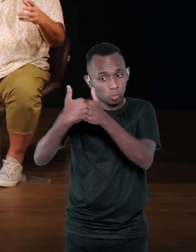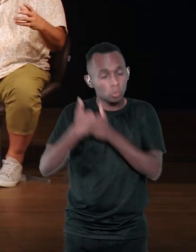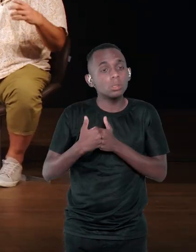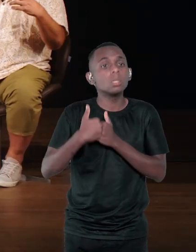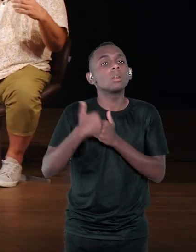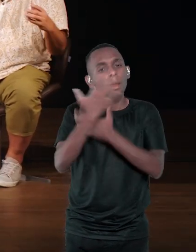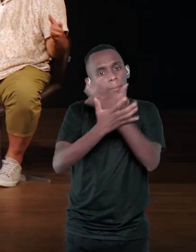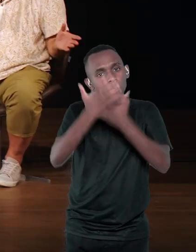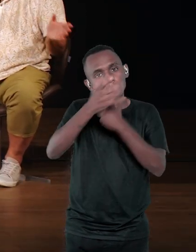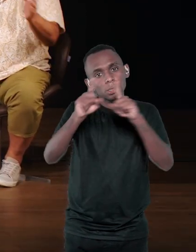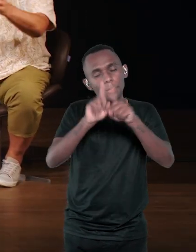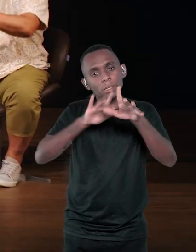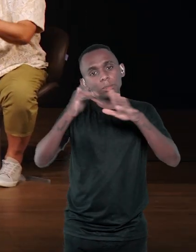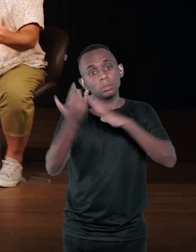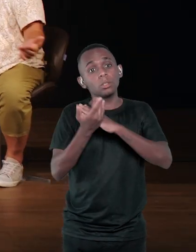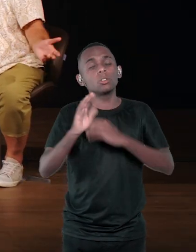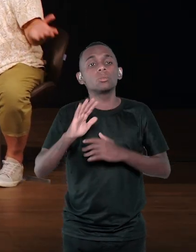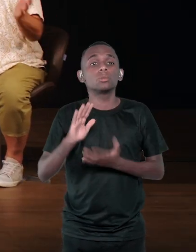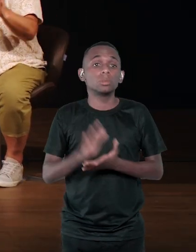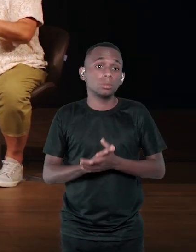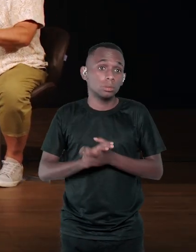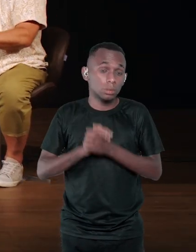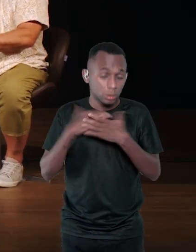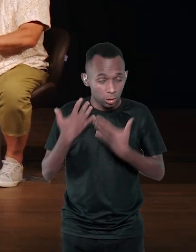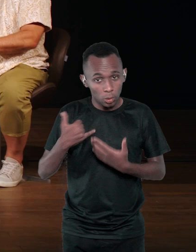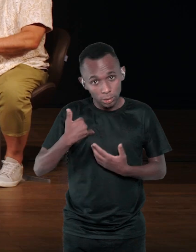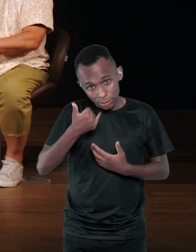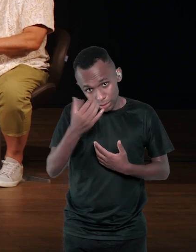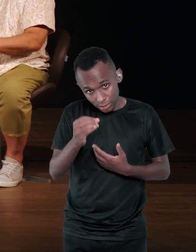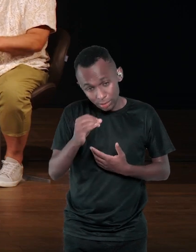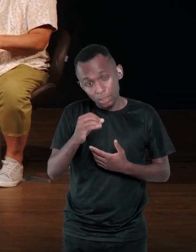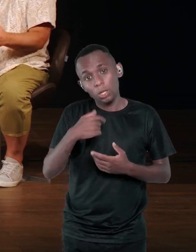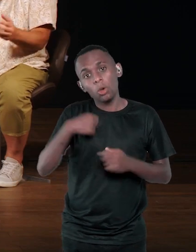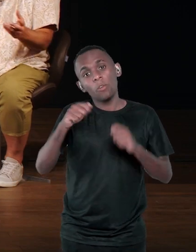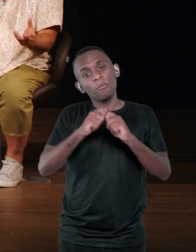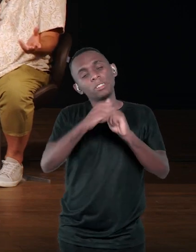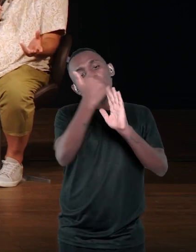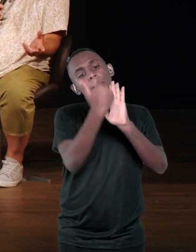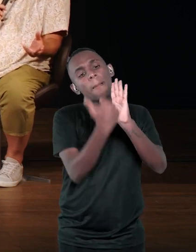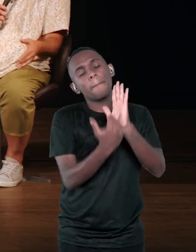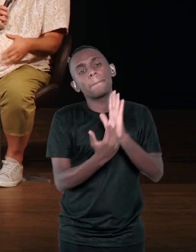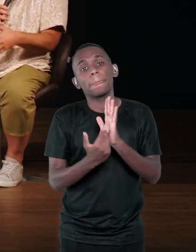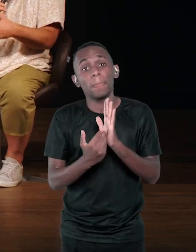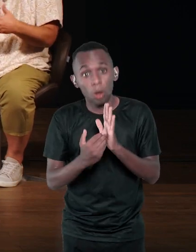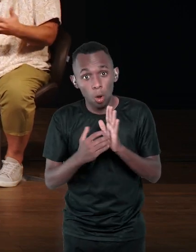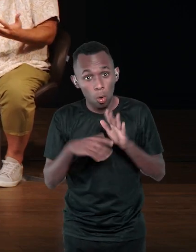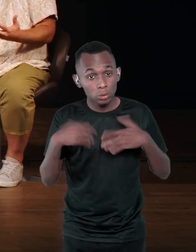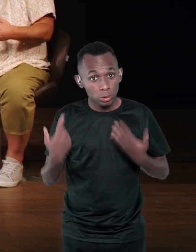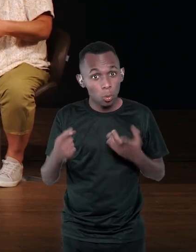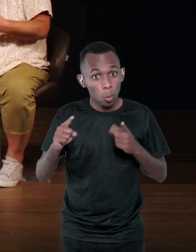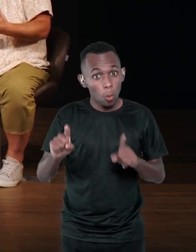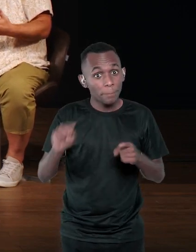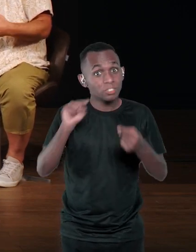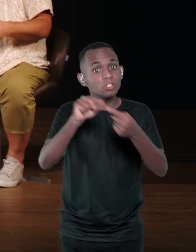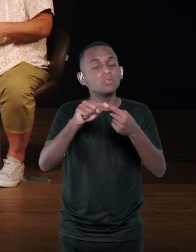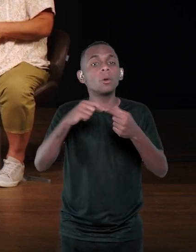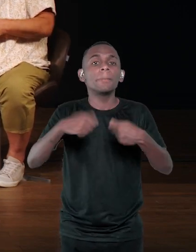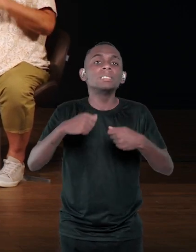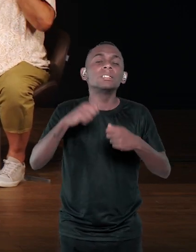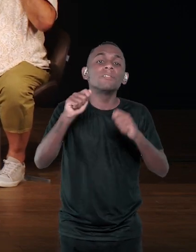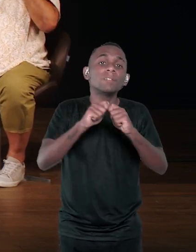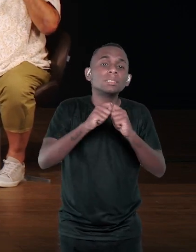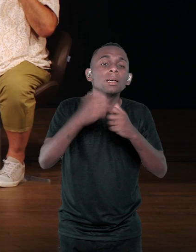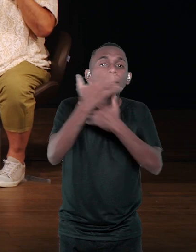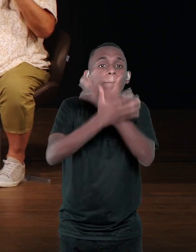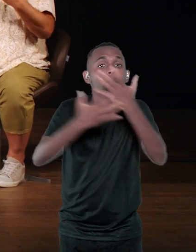Music, não sei o que e tal. Eu vou fazer 60 anos, vou fazer uma playlist desses 60 anos. Olha a tarefa, eu tenho que fazer músicas legais